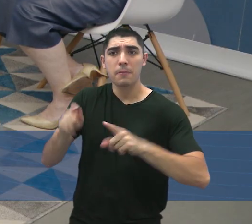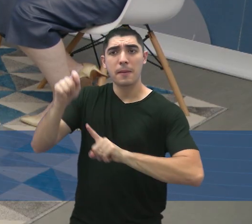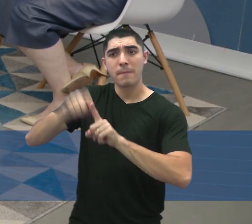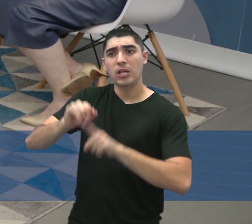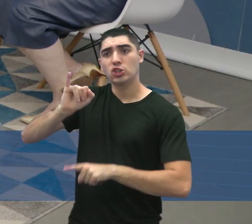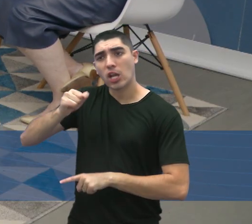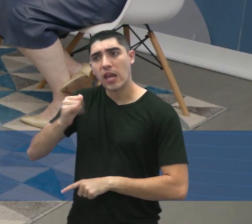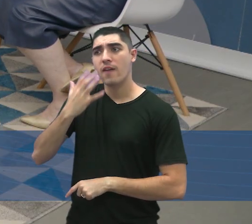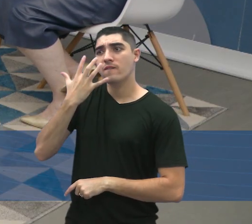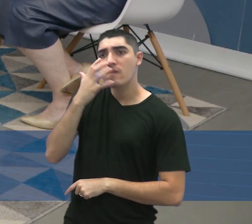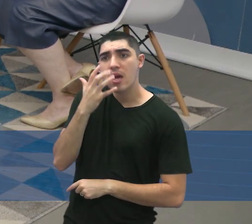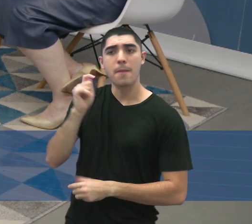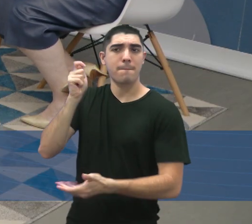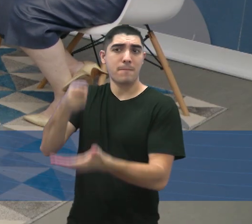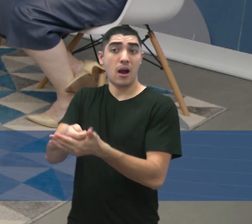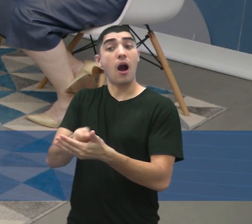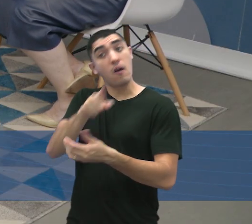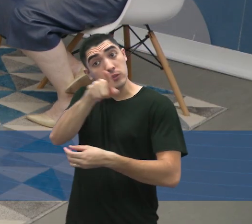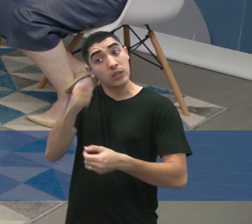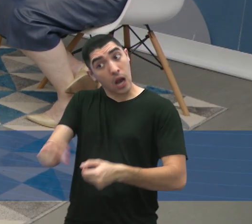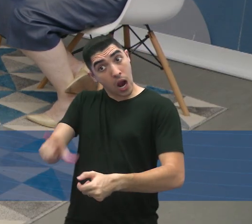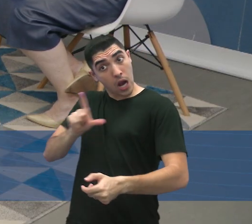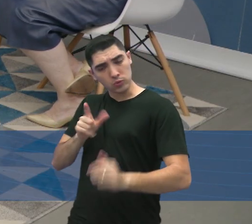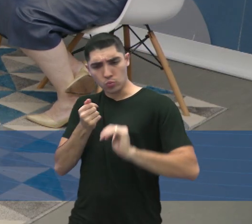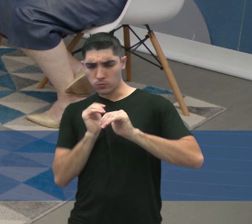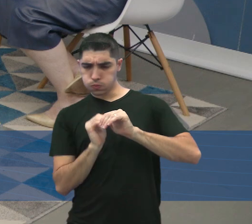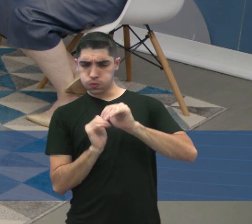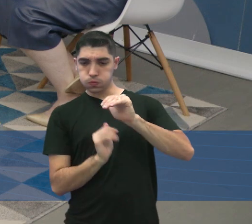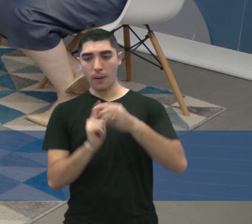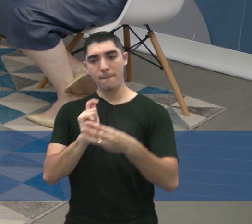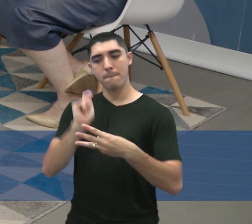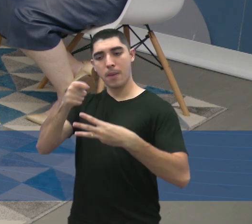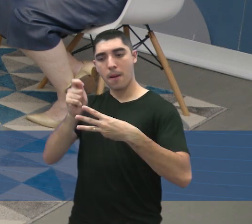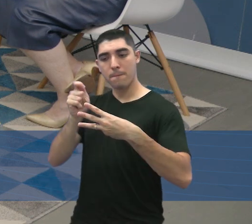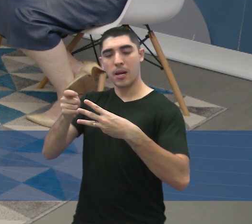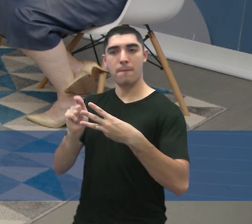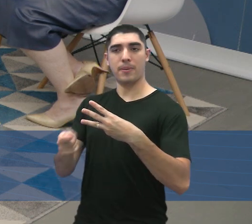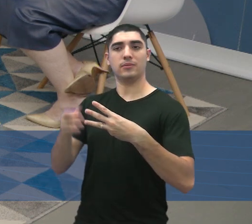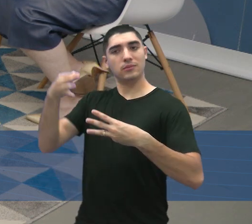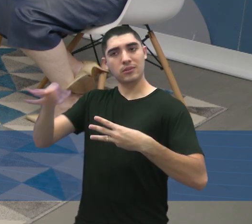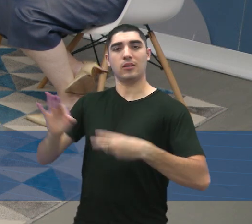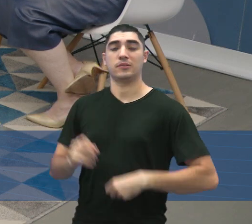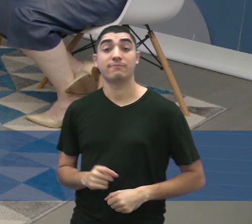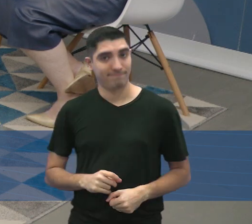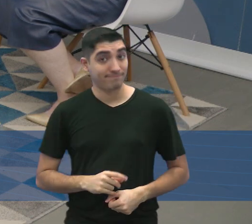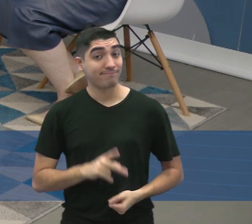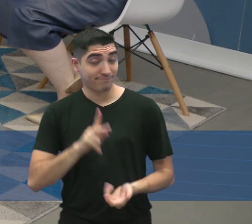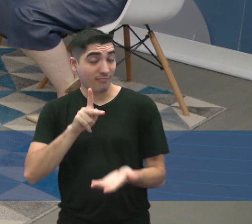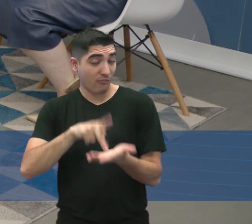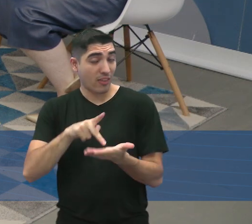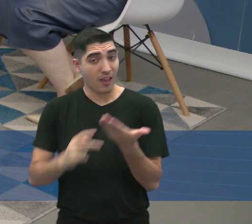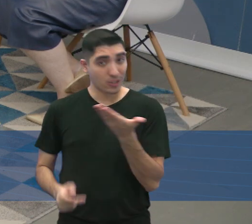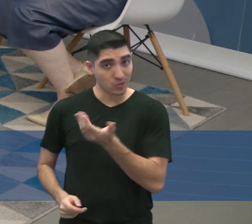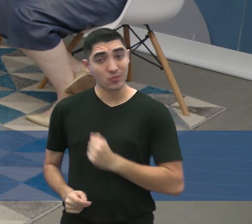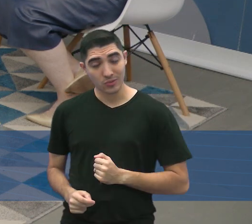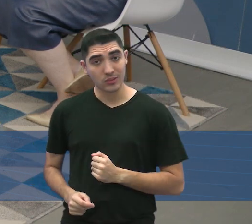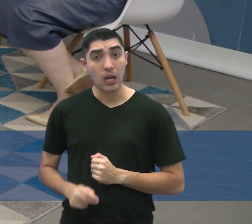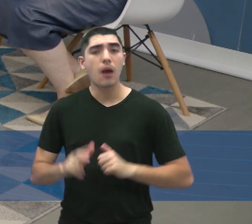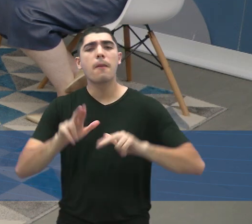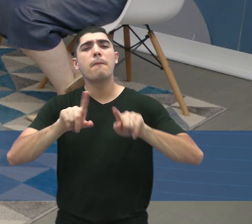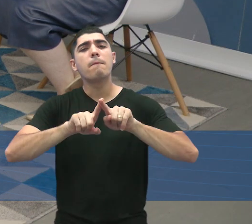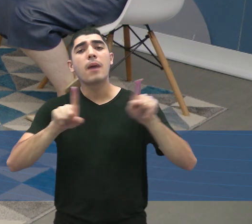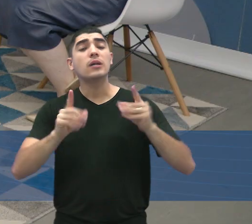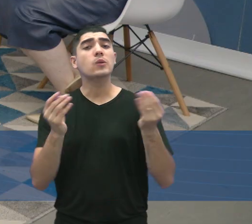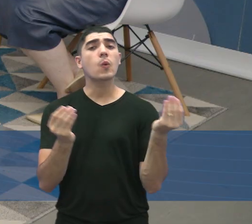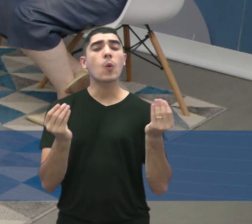um desfalque no orçamento em relação ao que eu ganho e ao que eu gasto. Exatamente. Agora, como fazer isso? Como você fazer